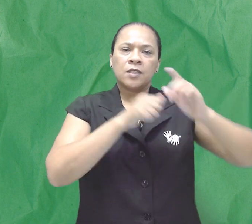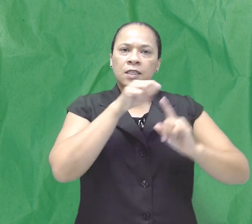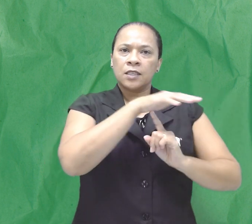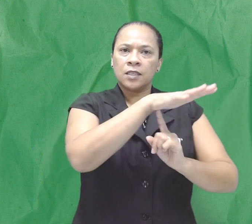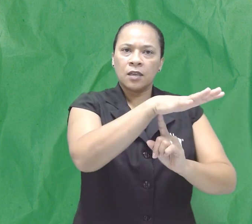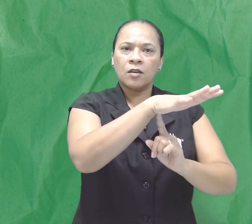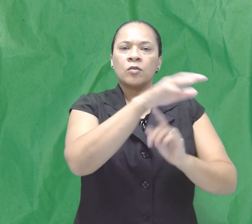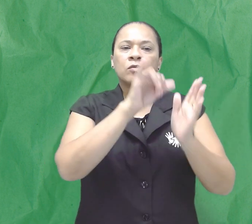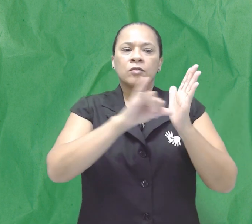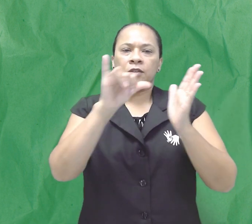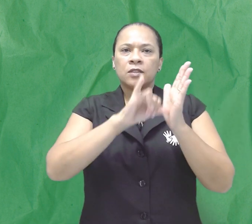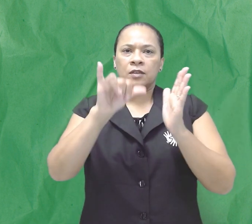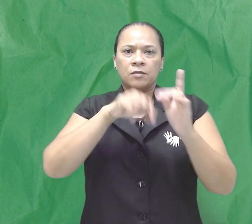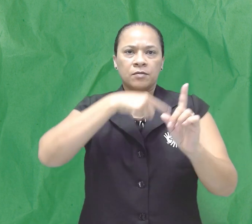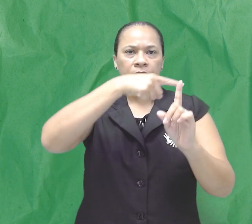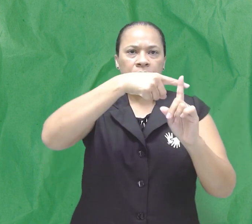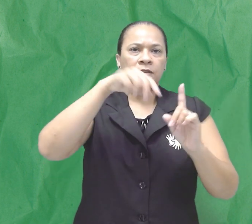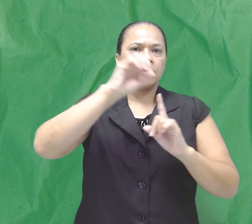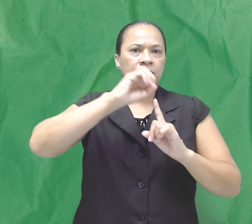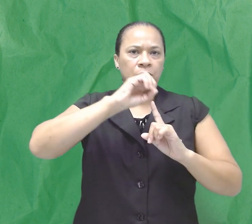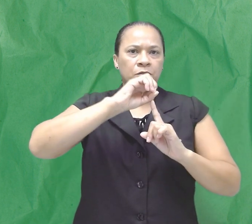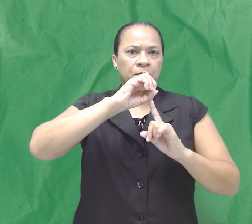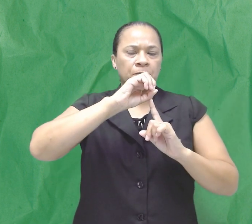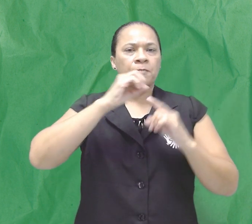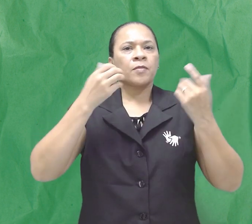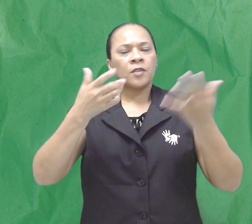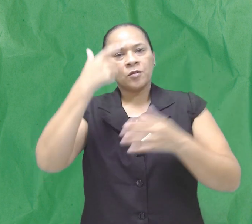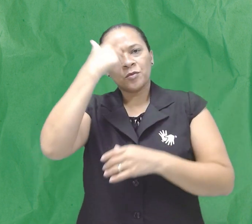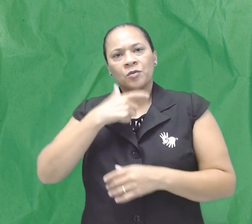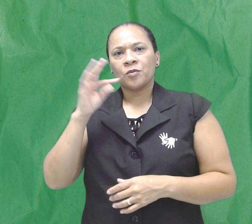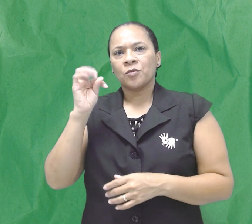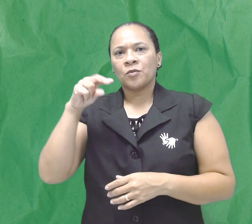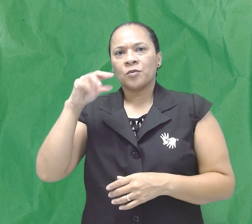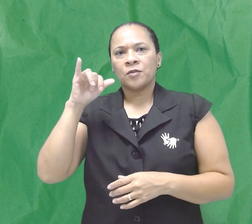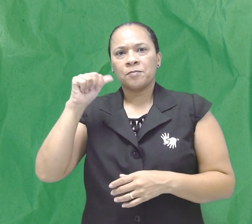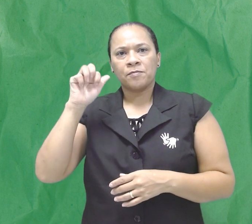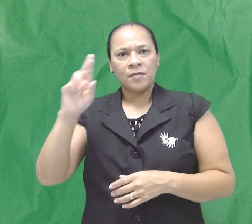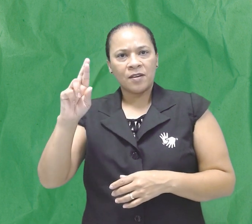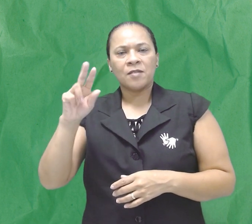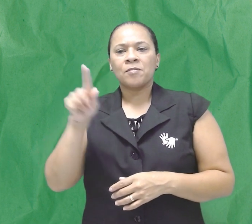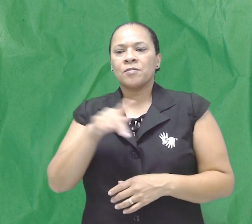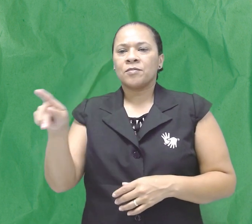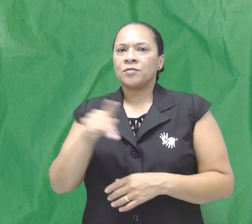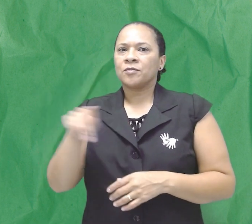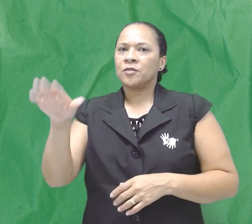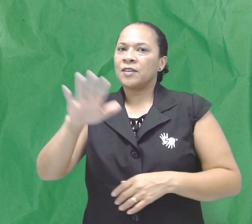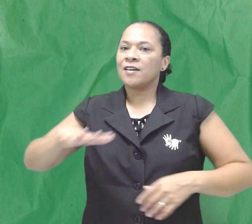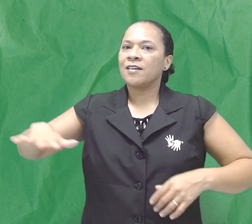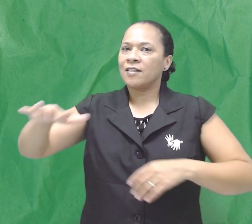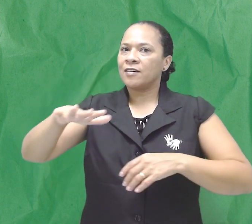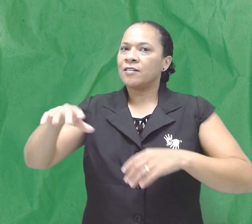da Pró-Reitoria de Extensão do edital Mais IFMG, Sou Tônimar Domiciano Henrique Senra, professor da área de